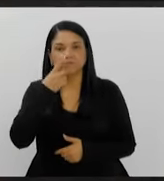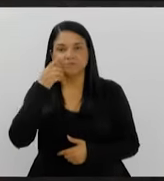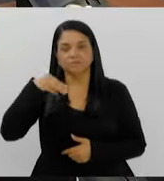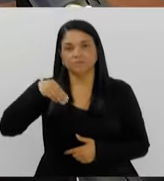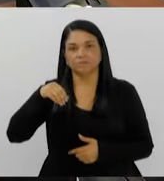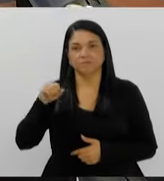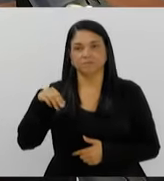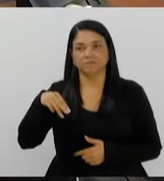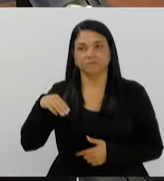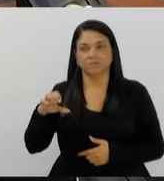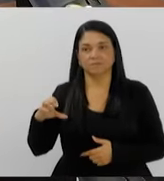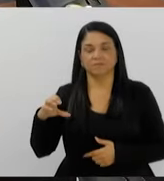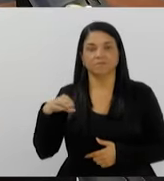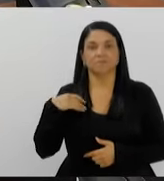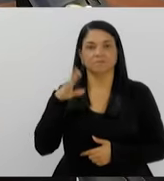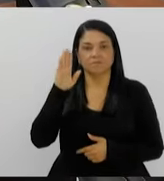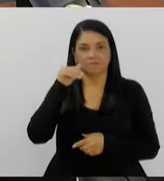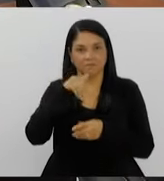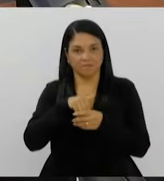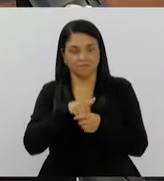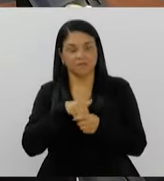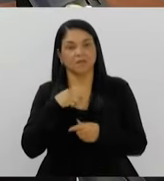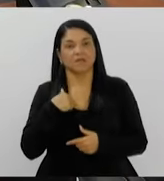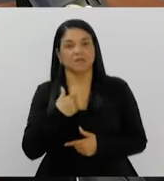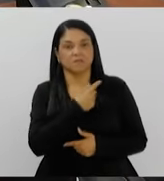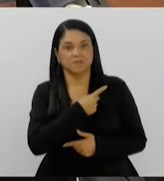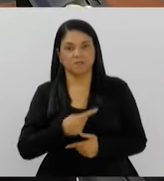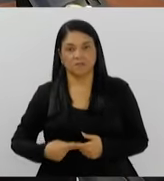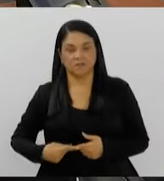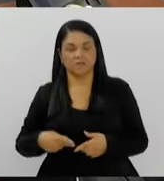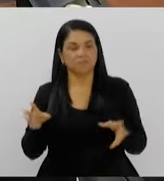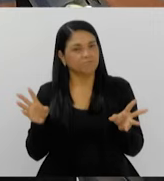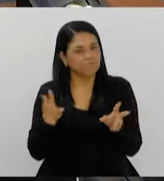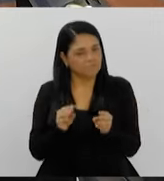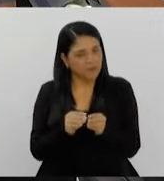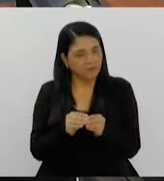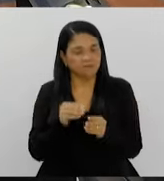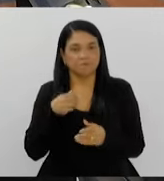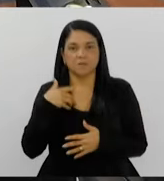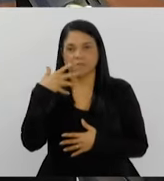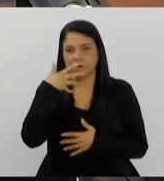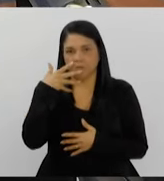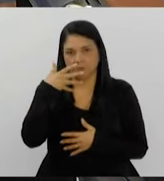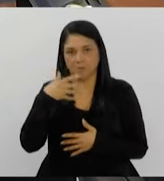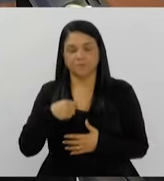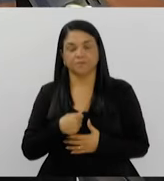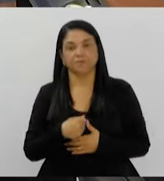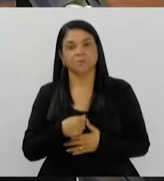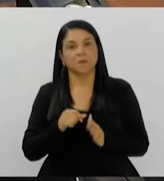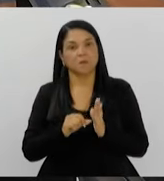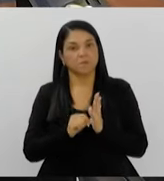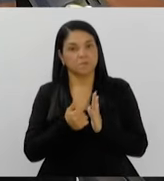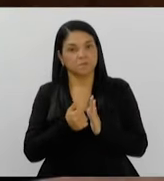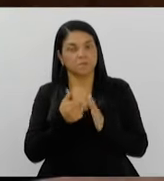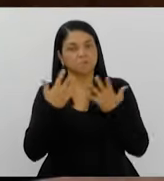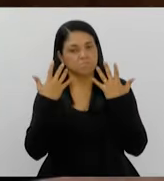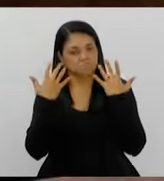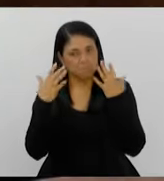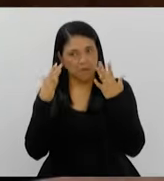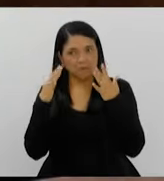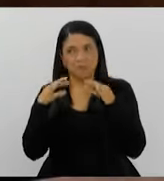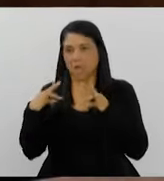de voto Presidente Barcelar serei breve serei breve primeiro eu queria parabenizar